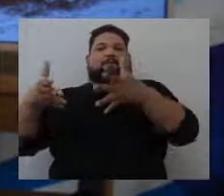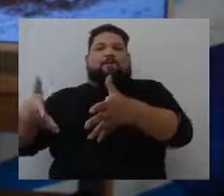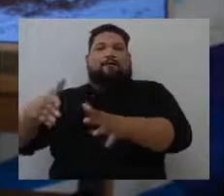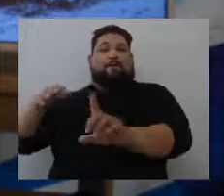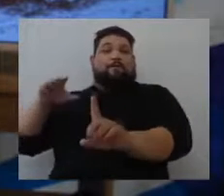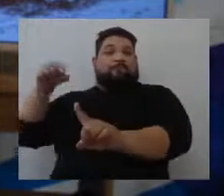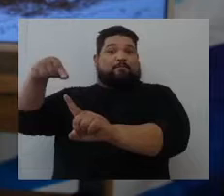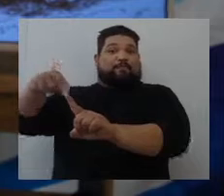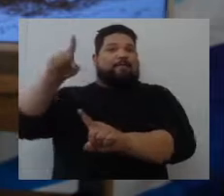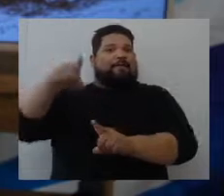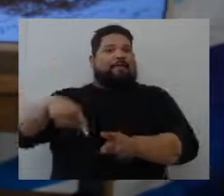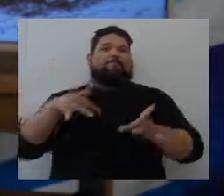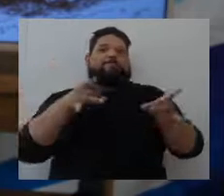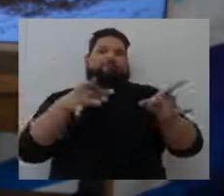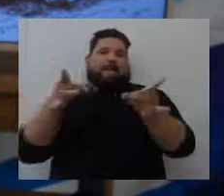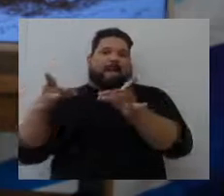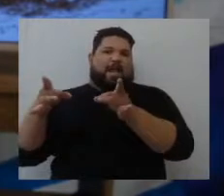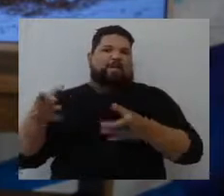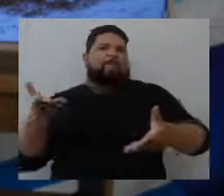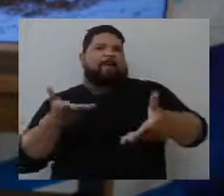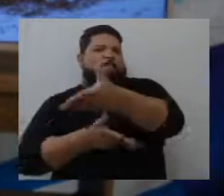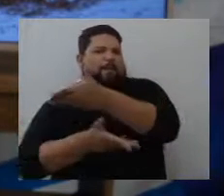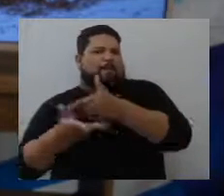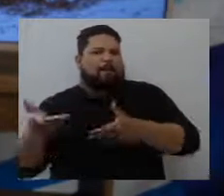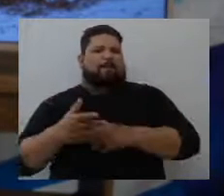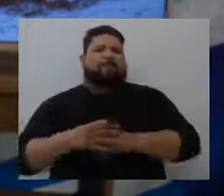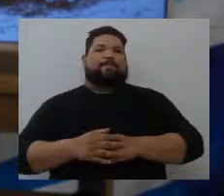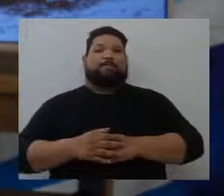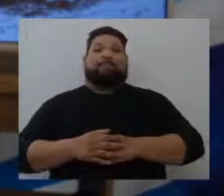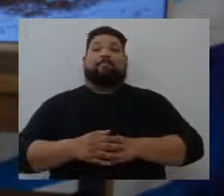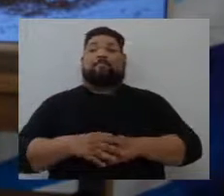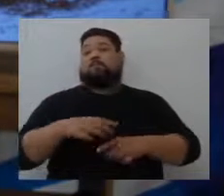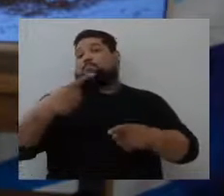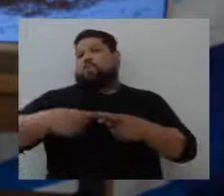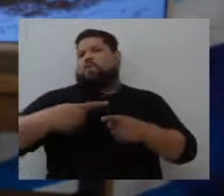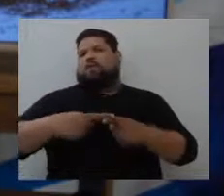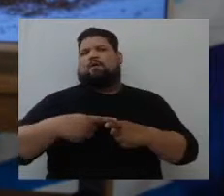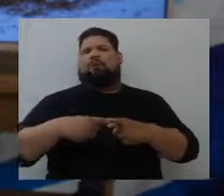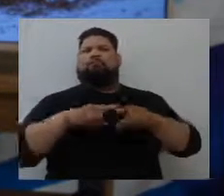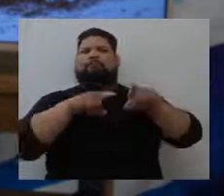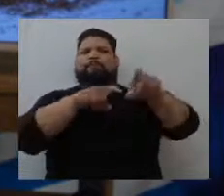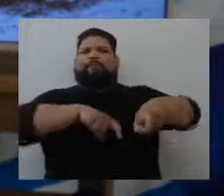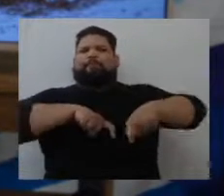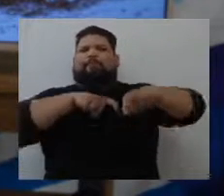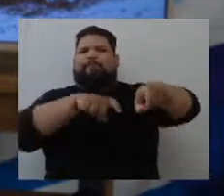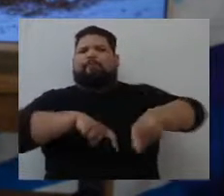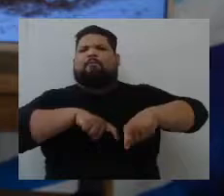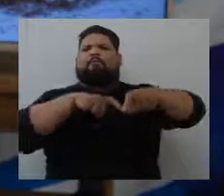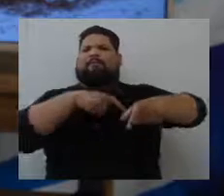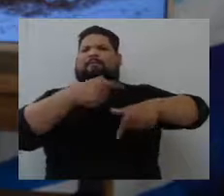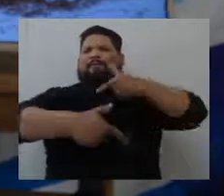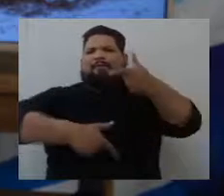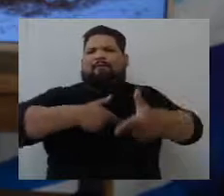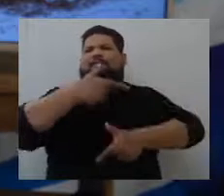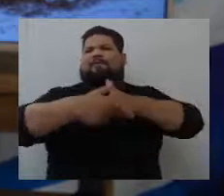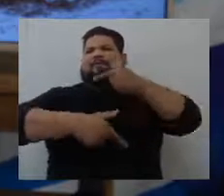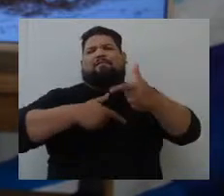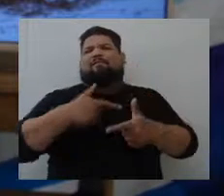Sem falar que essa atividade econômica principal, já que a agricultura era algo de